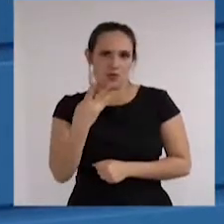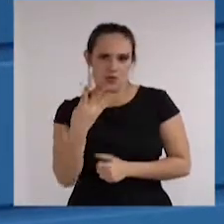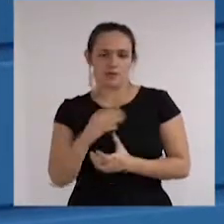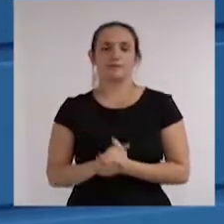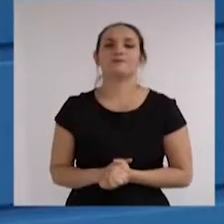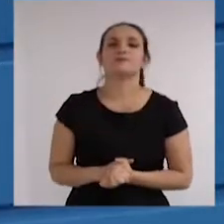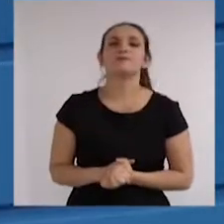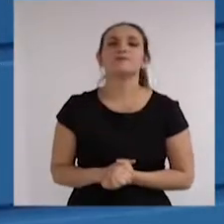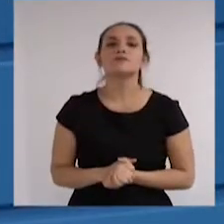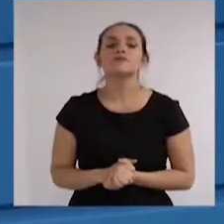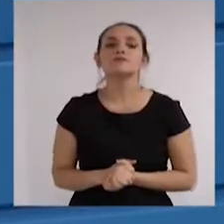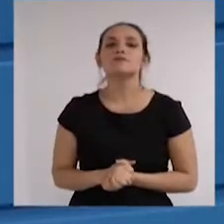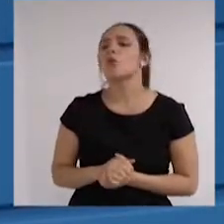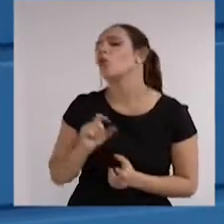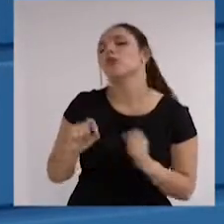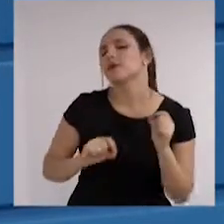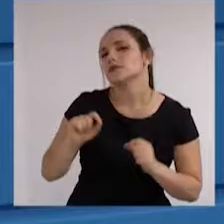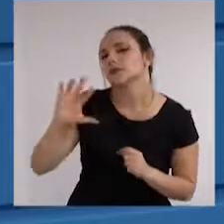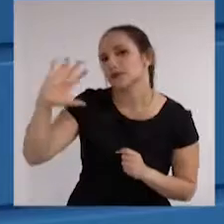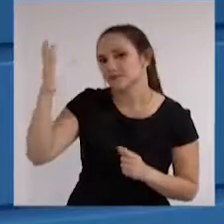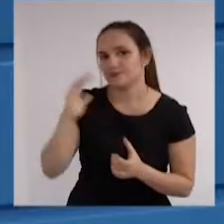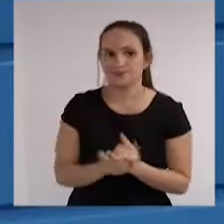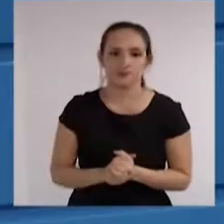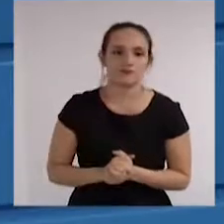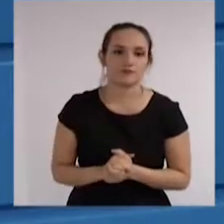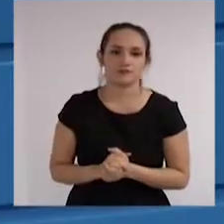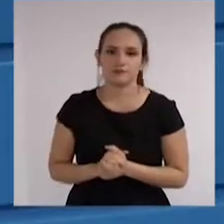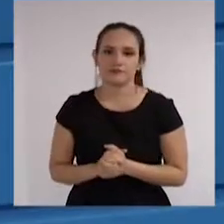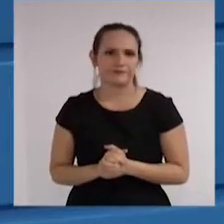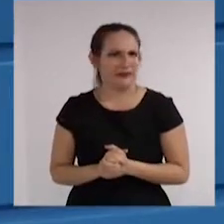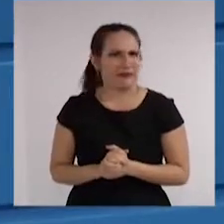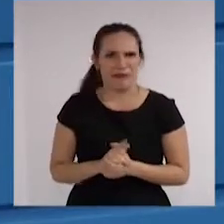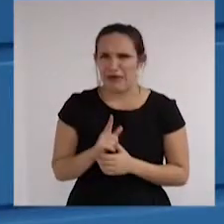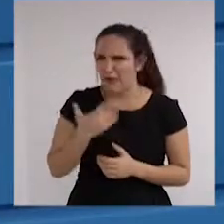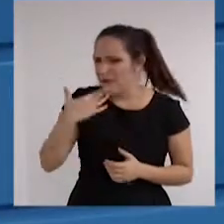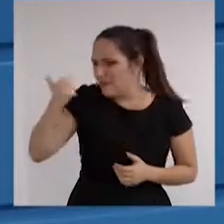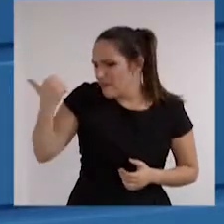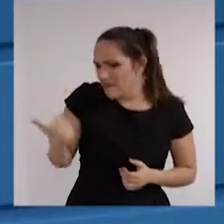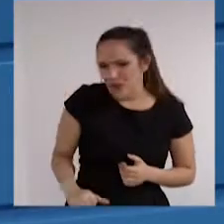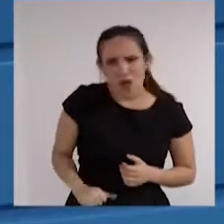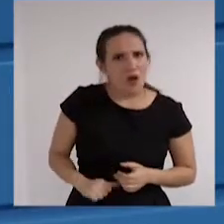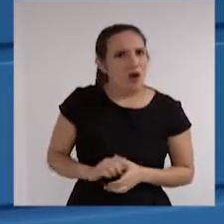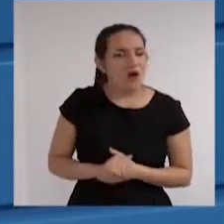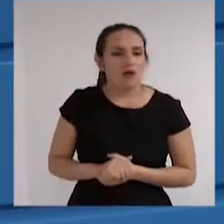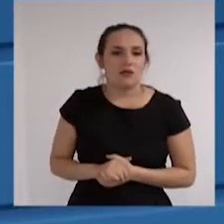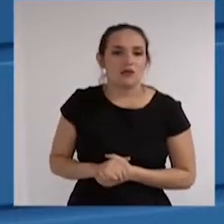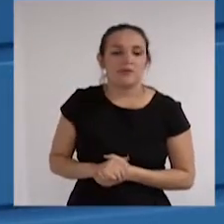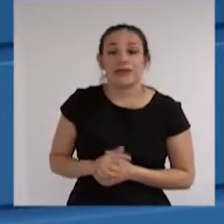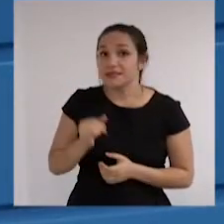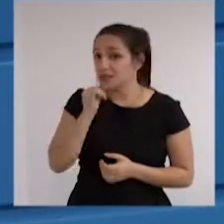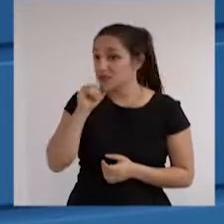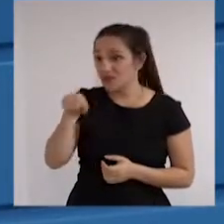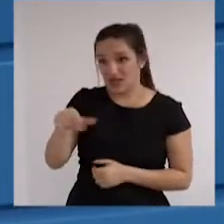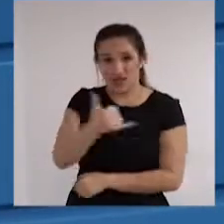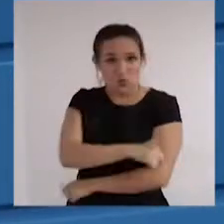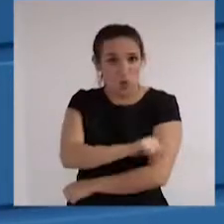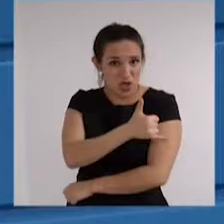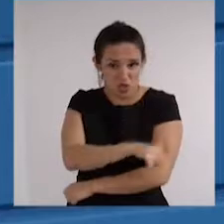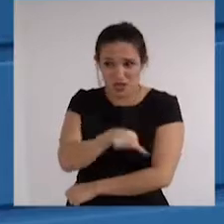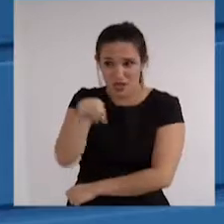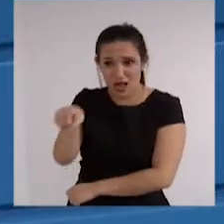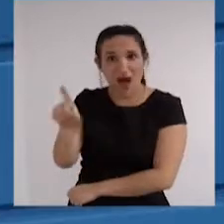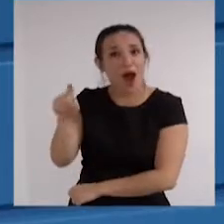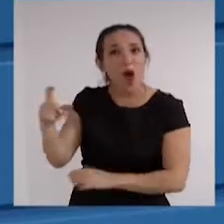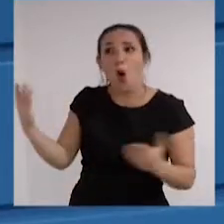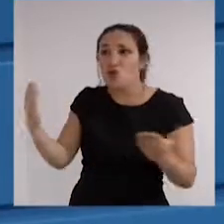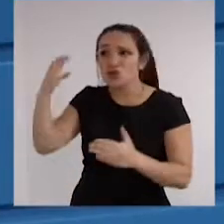o que acontecia? Era pior do que hoje, porque no Rio quem manda é a milícia. Hoje, o